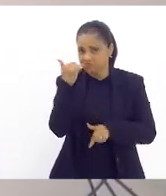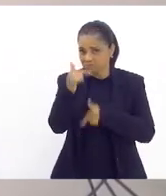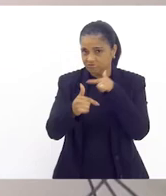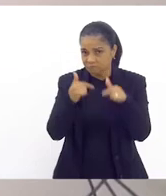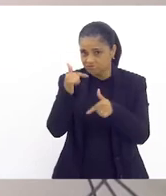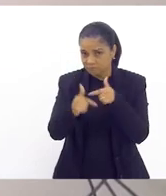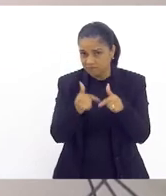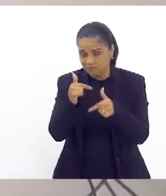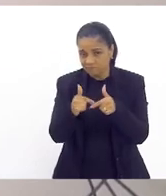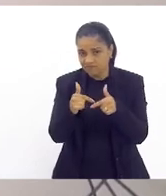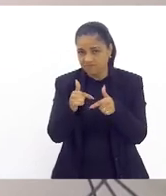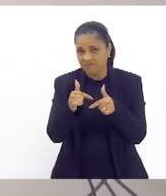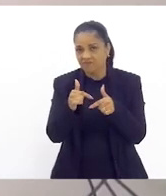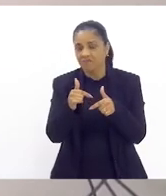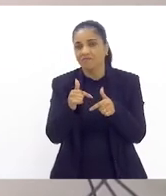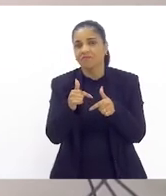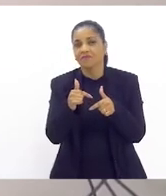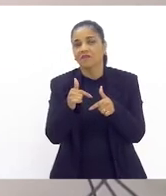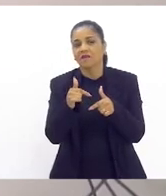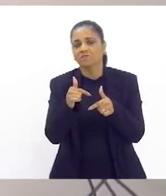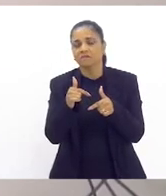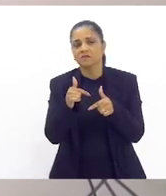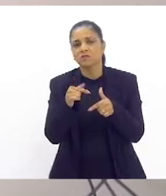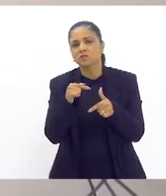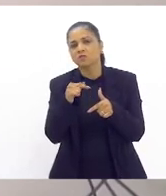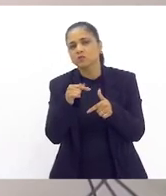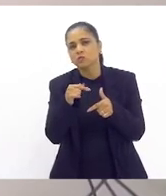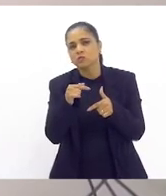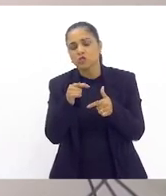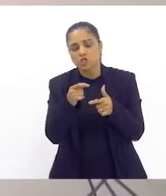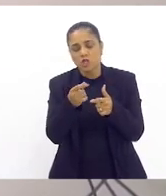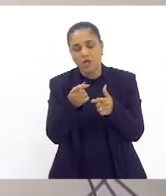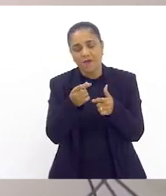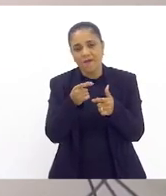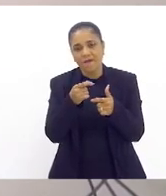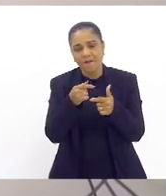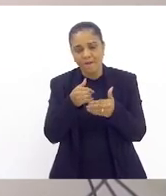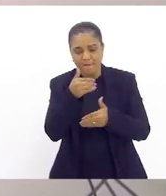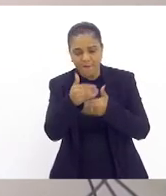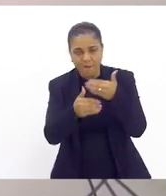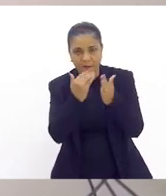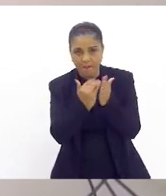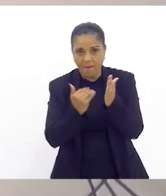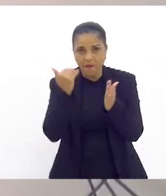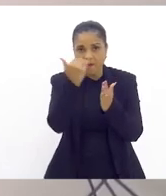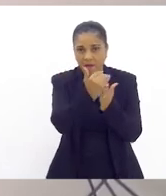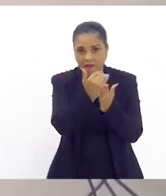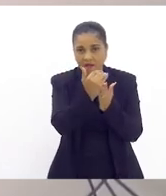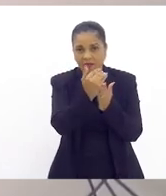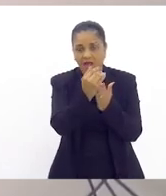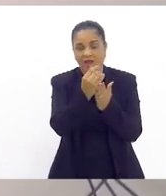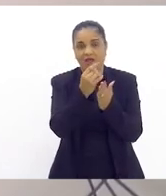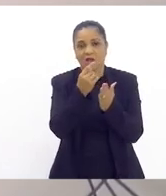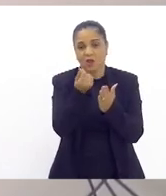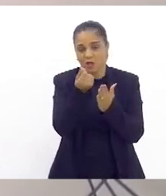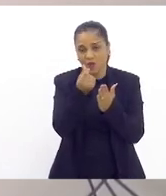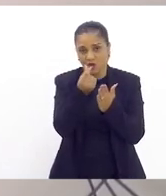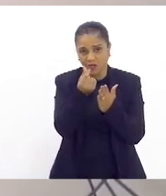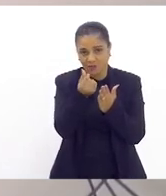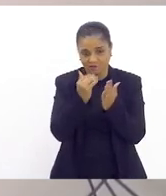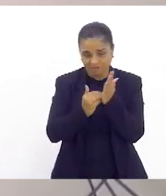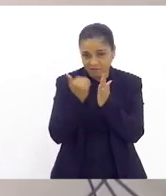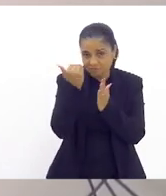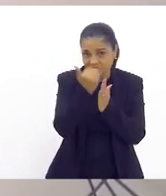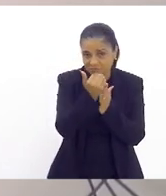puderam avançar no reajuste em torno de 7% para composição